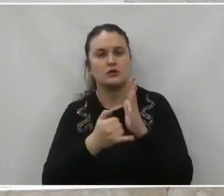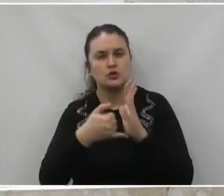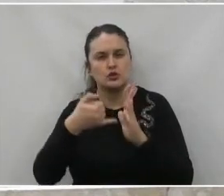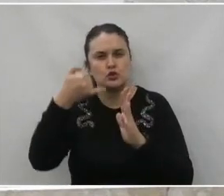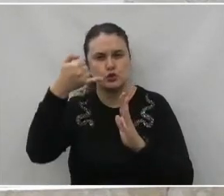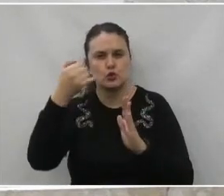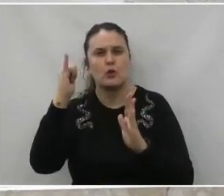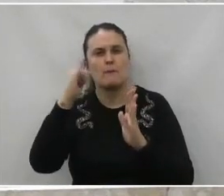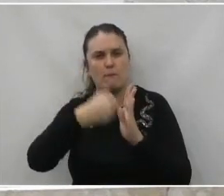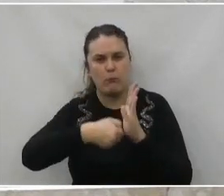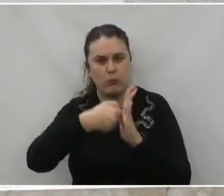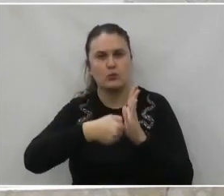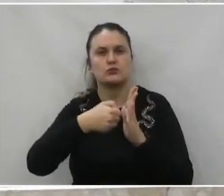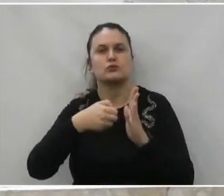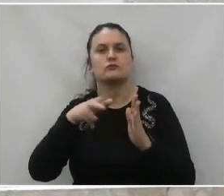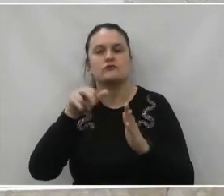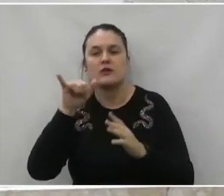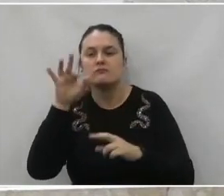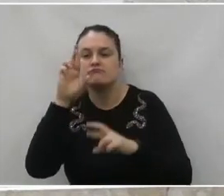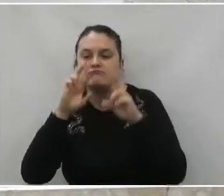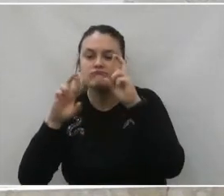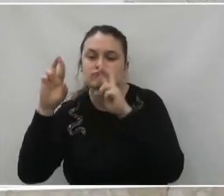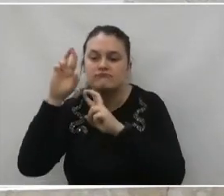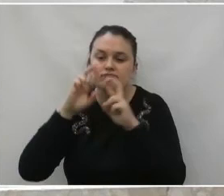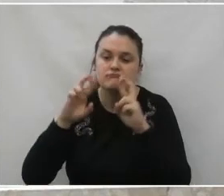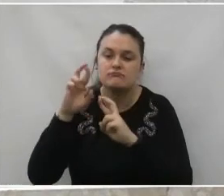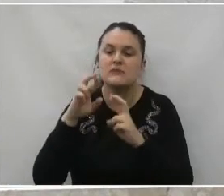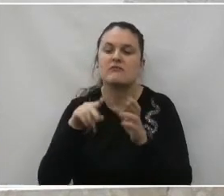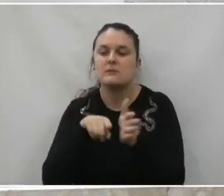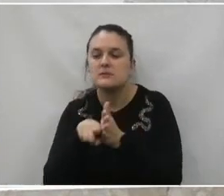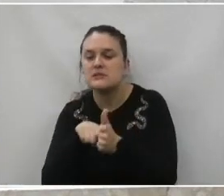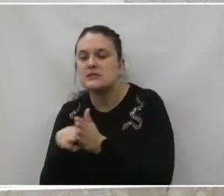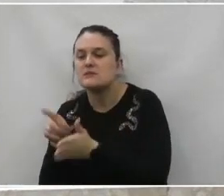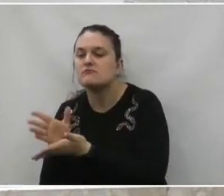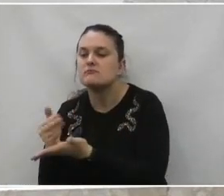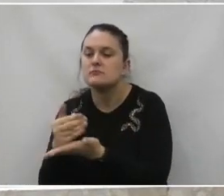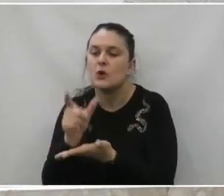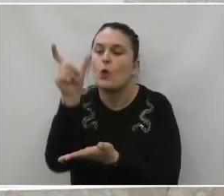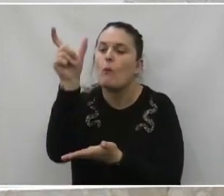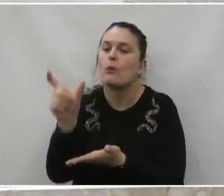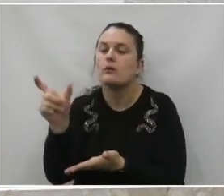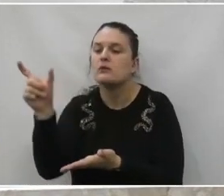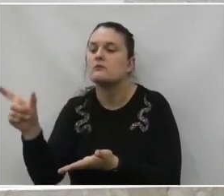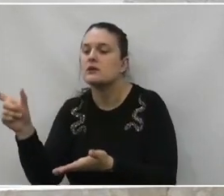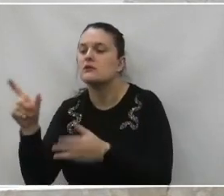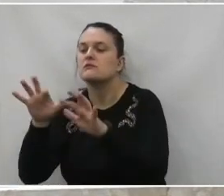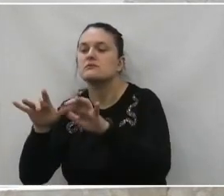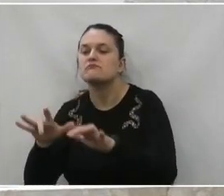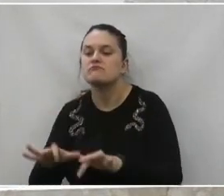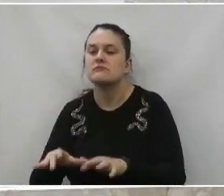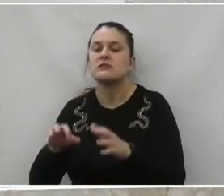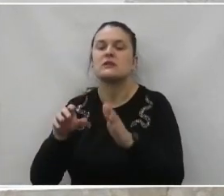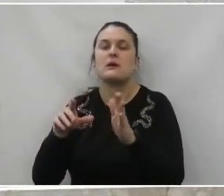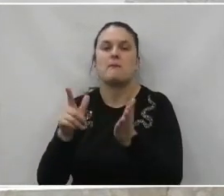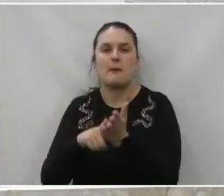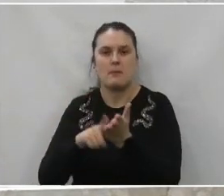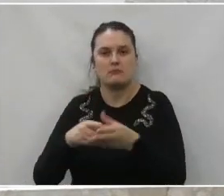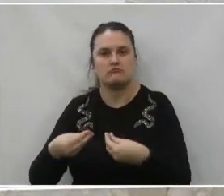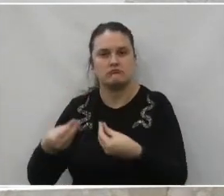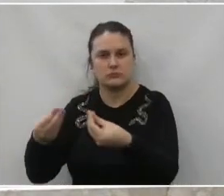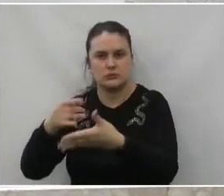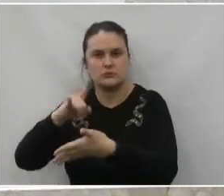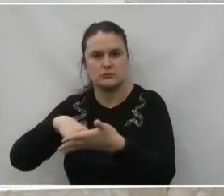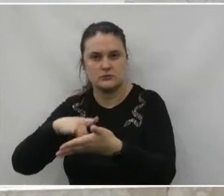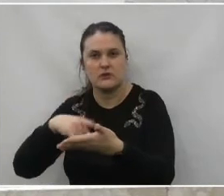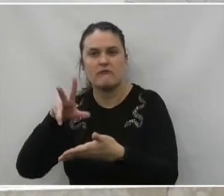município, após verificados os fatos narrados e apurada a conduta fática descrita na notificação preliminar,